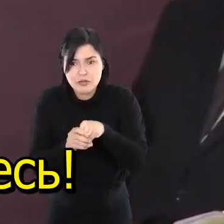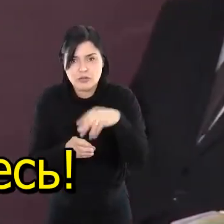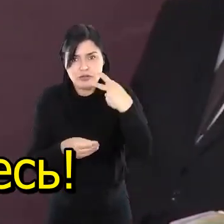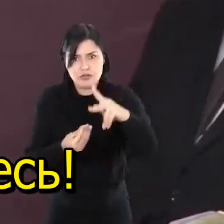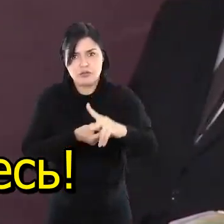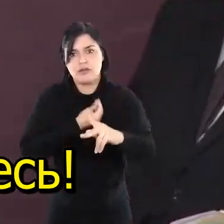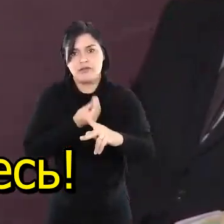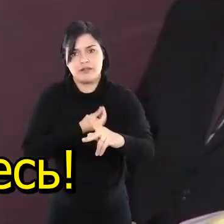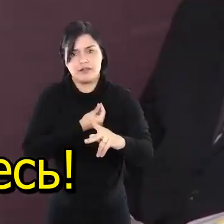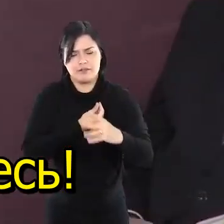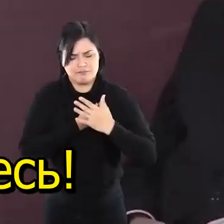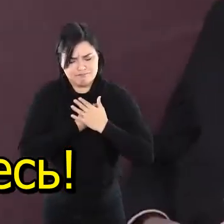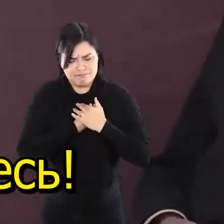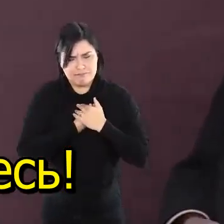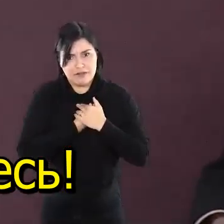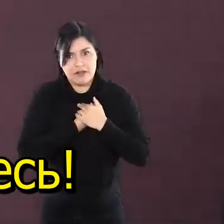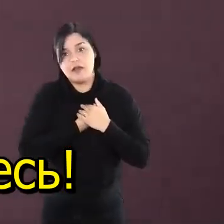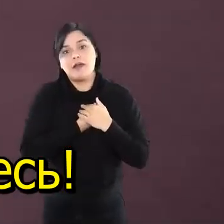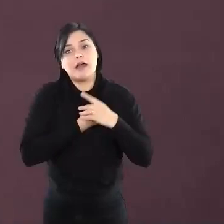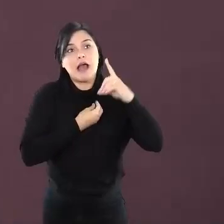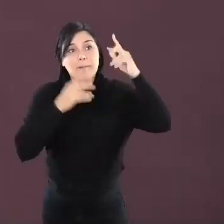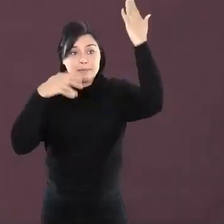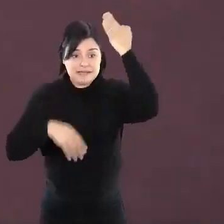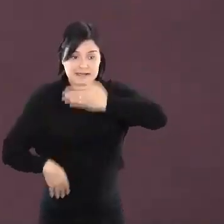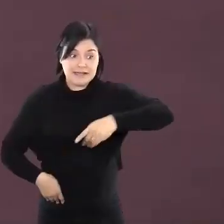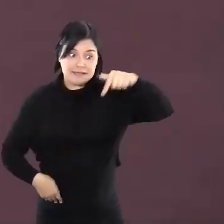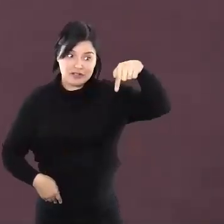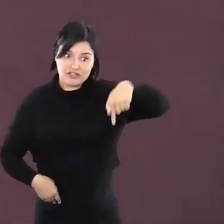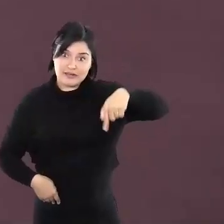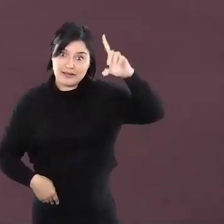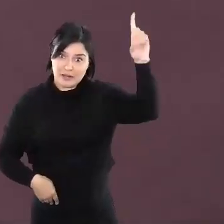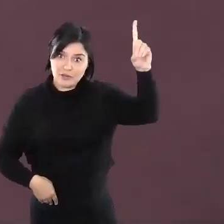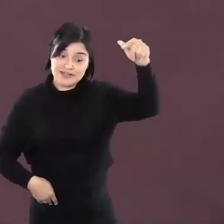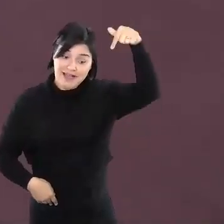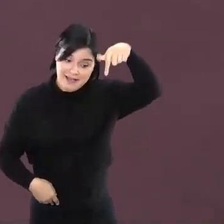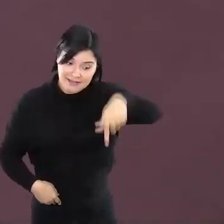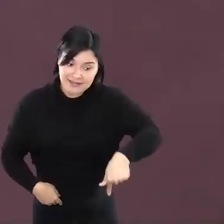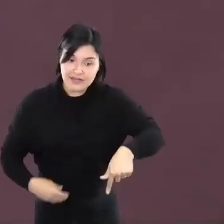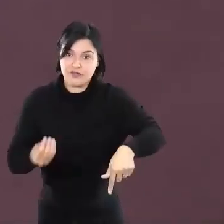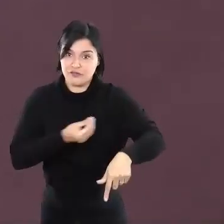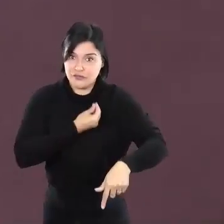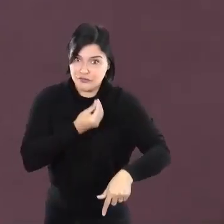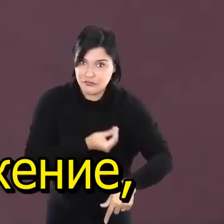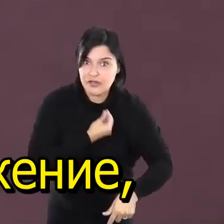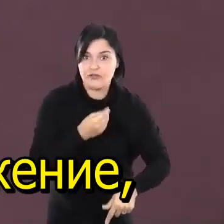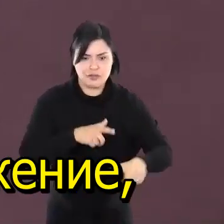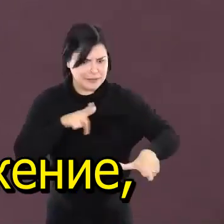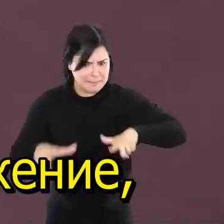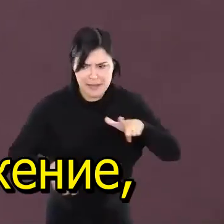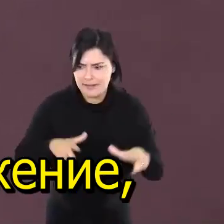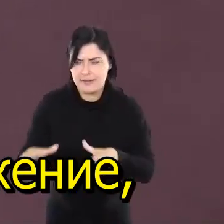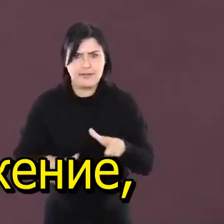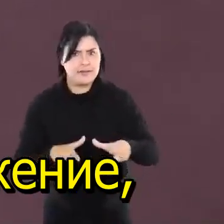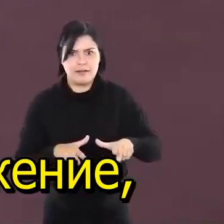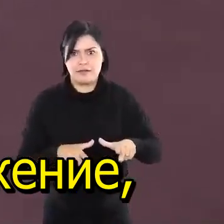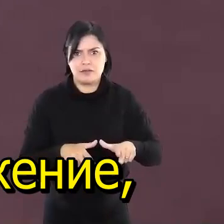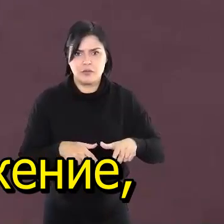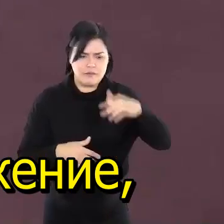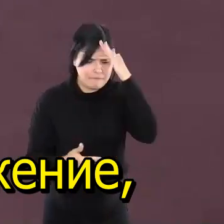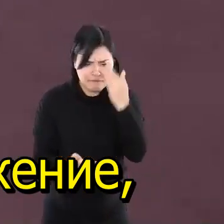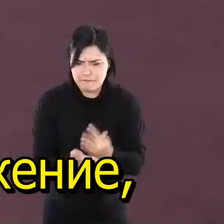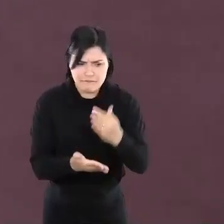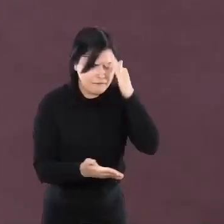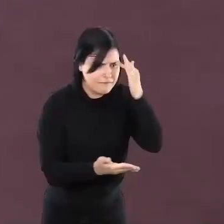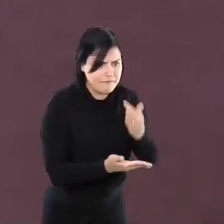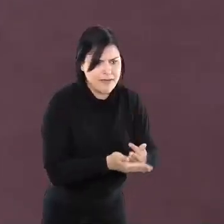E a presença dele é manifesta aqui. Ele está aqui, vivo, ativo, produzindo fé, produzindo